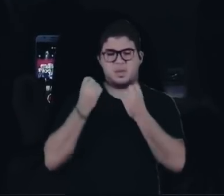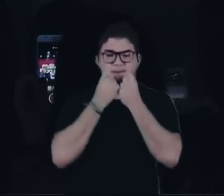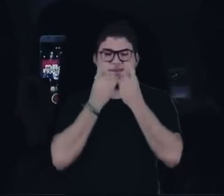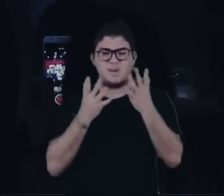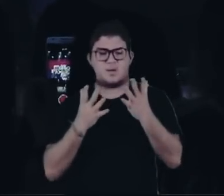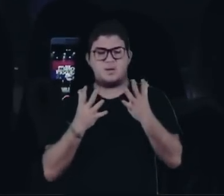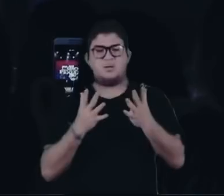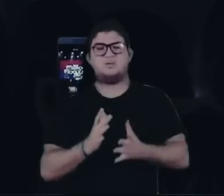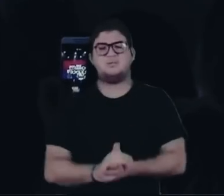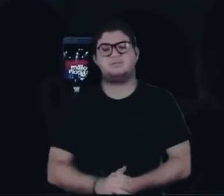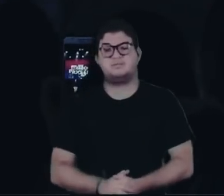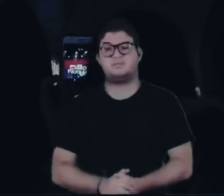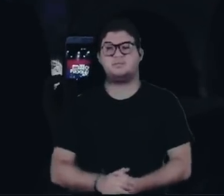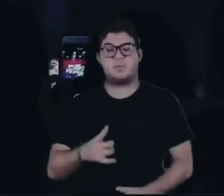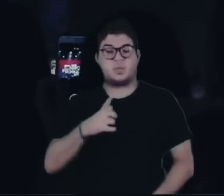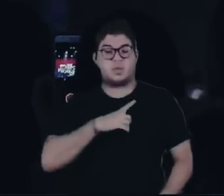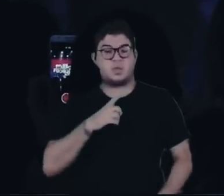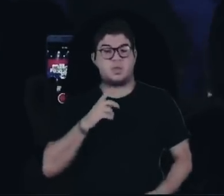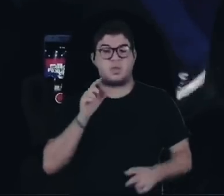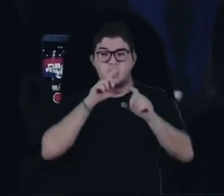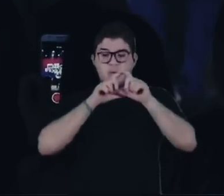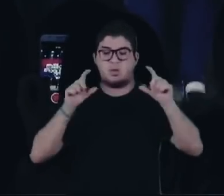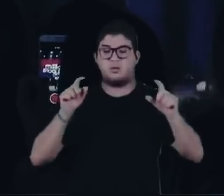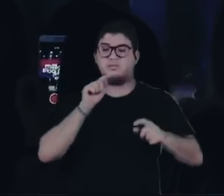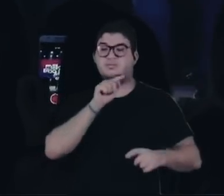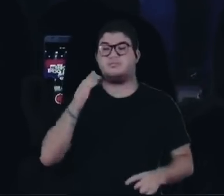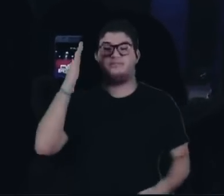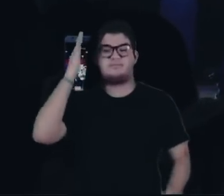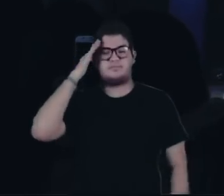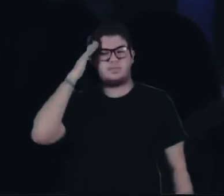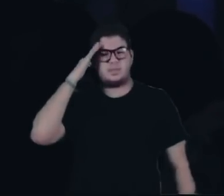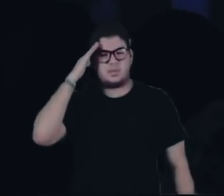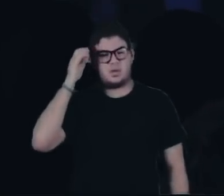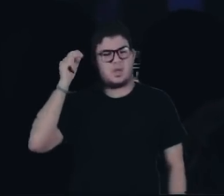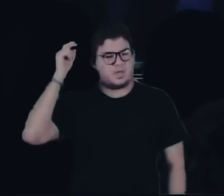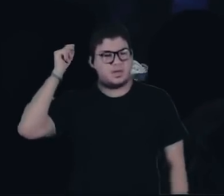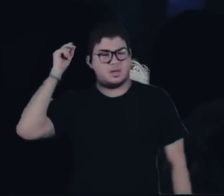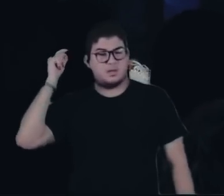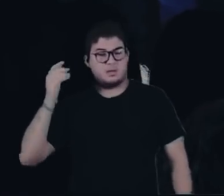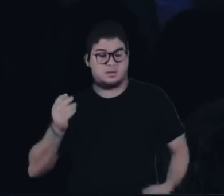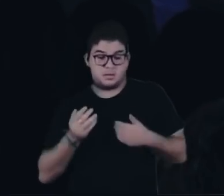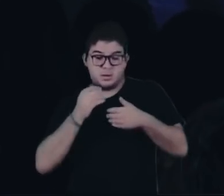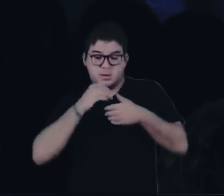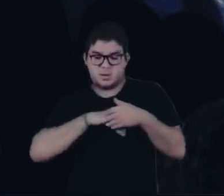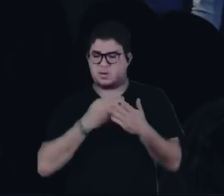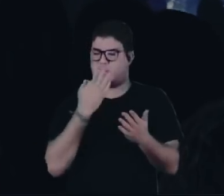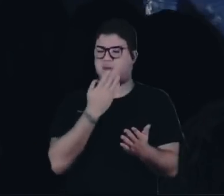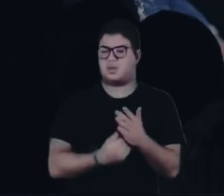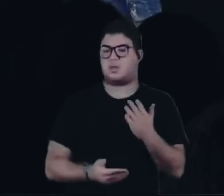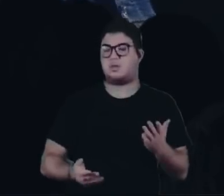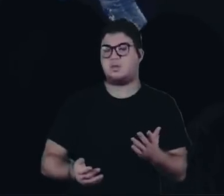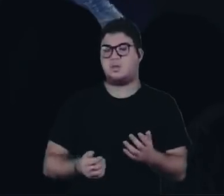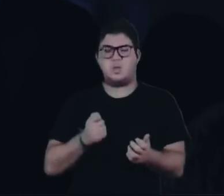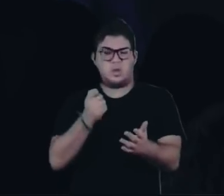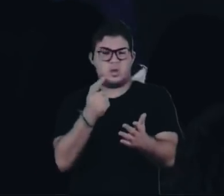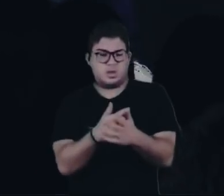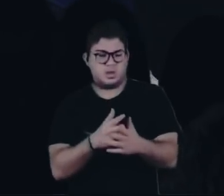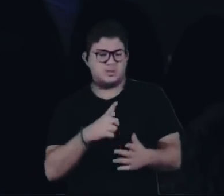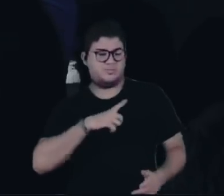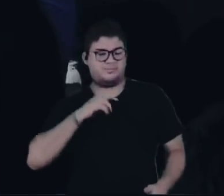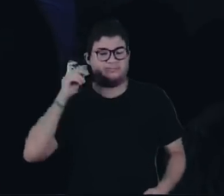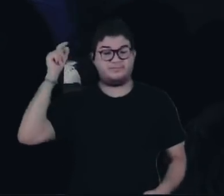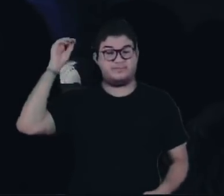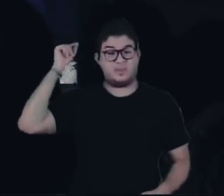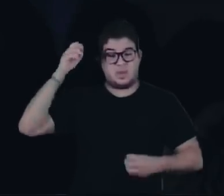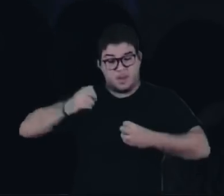deixado. Existe um provérbio que você deve conhecer, é antigo: o que guardei, perdi; o que gastei, eu tive; mas o